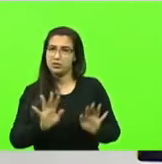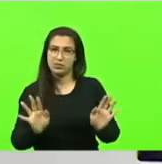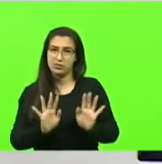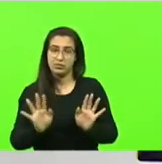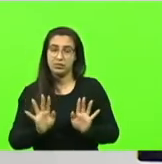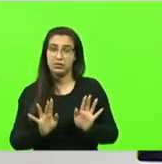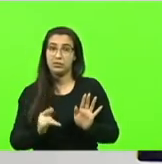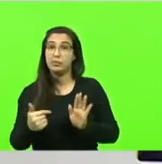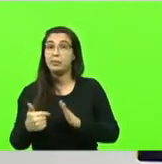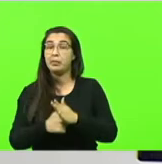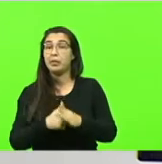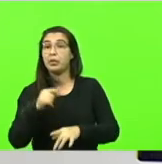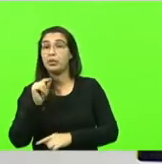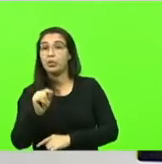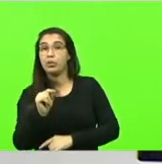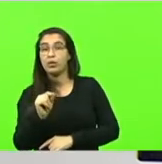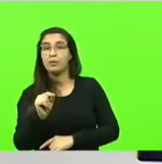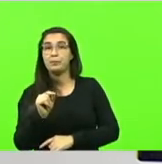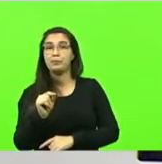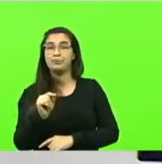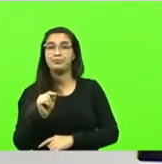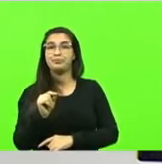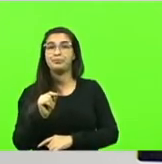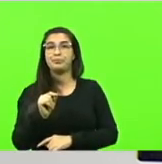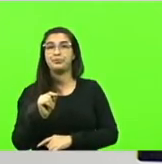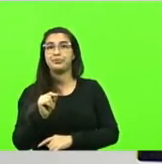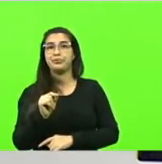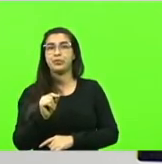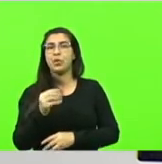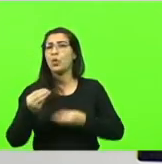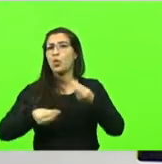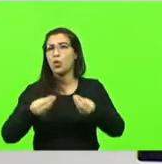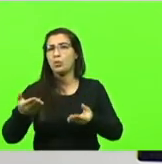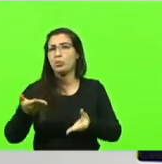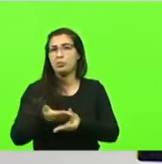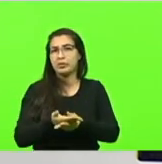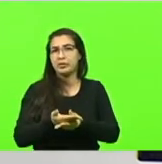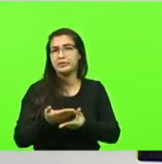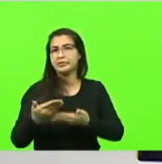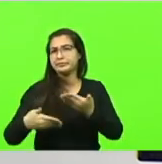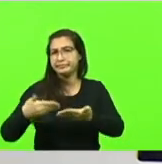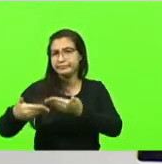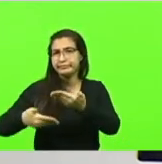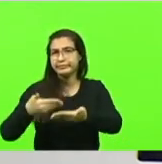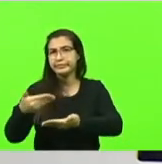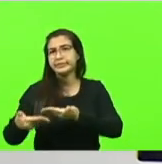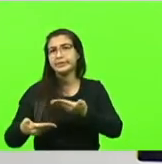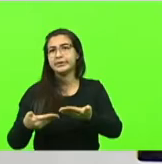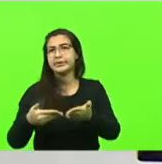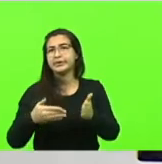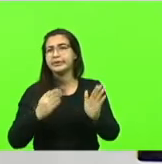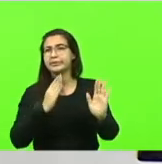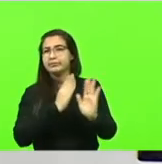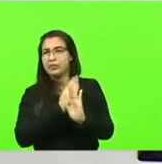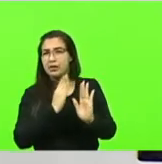para mim sobre o processo que está sendo